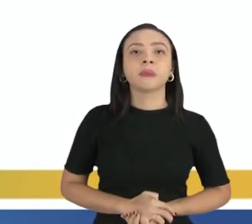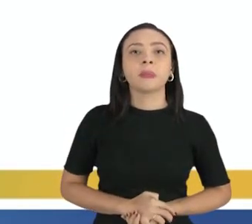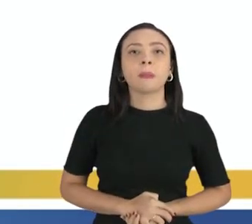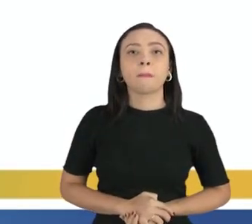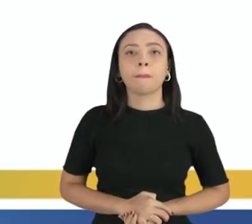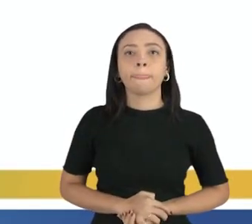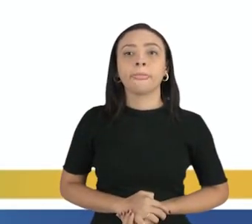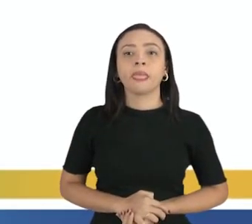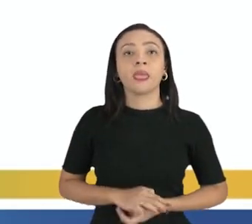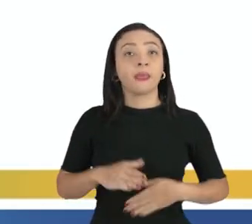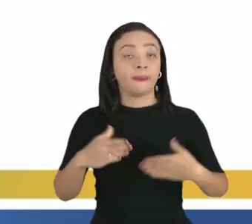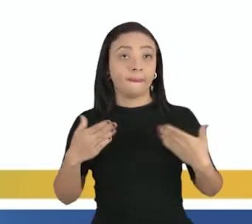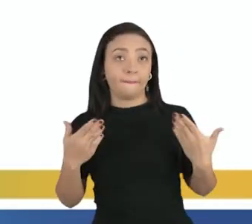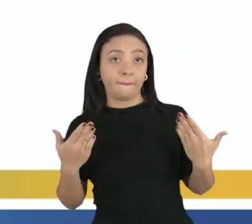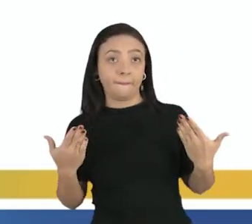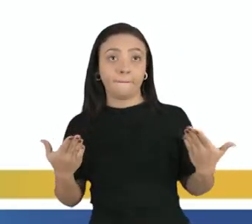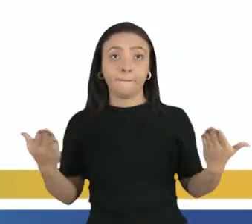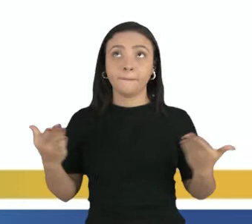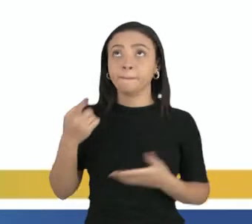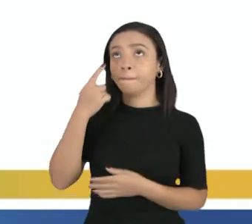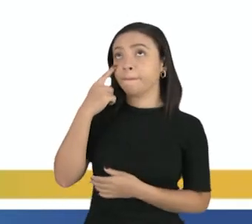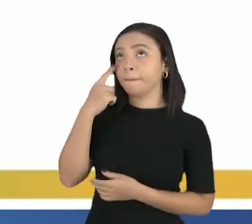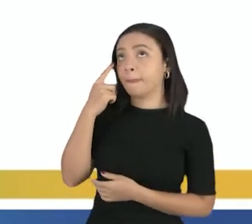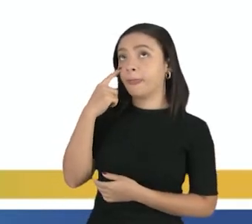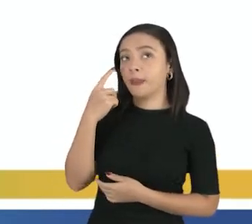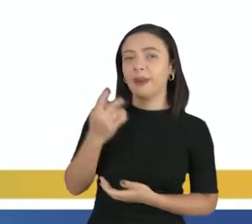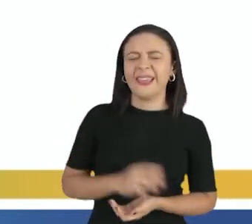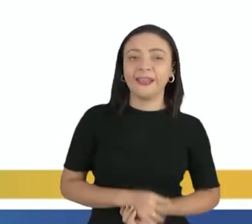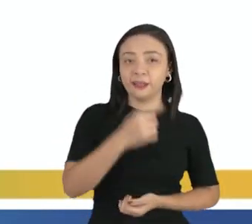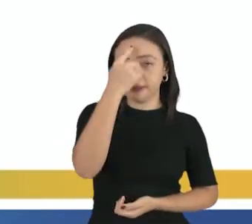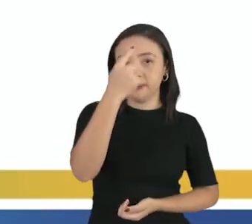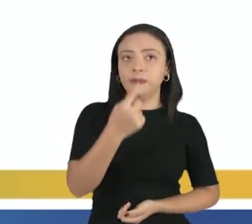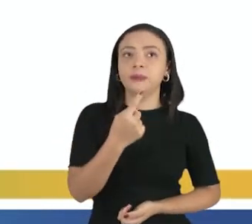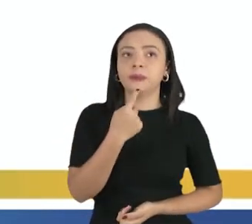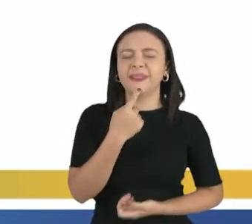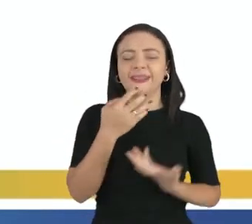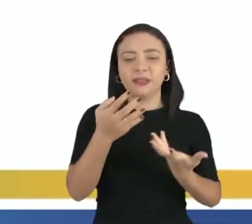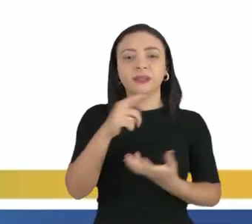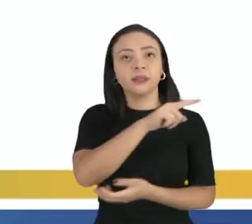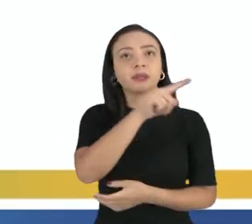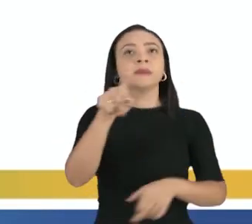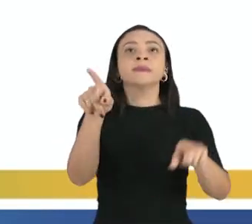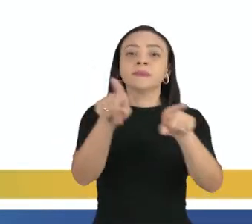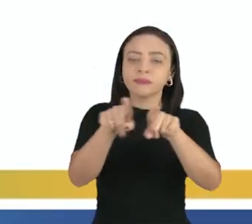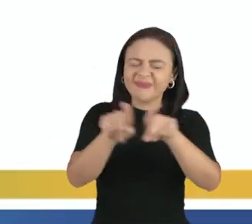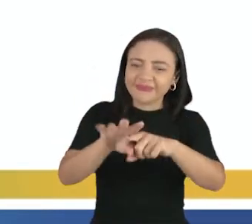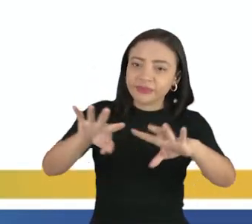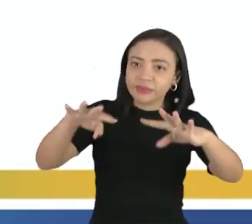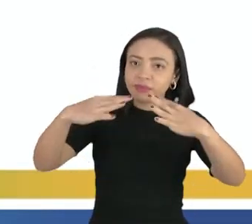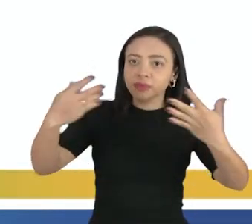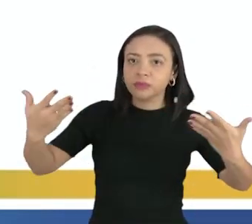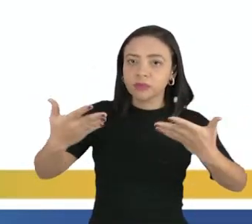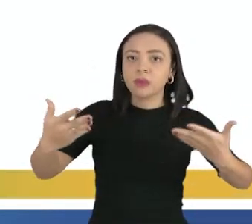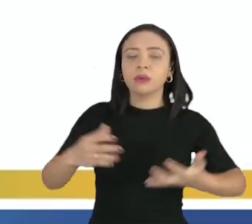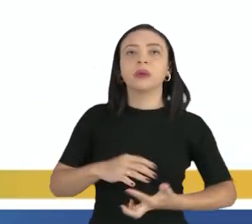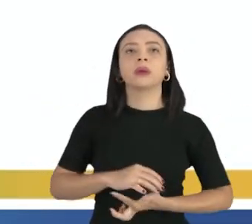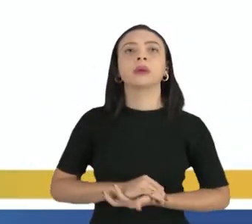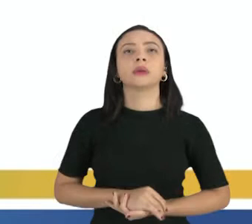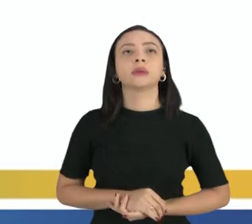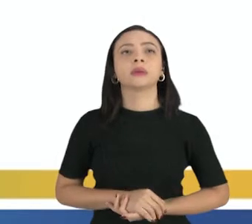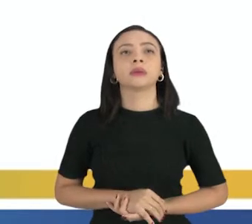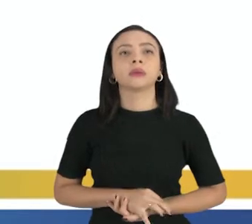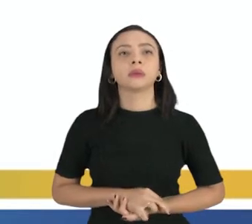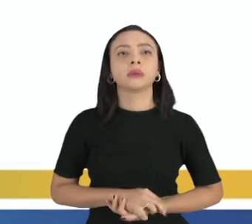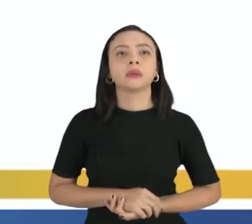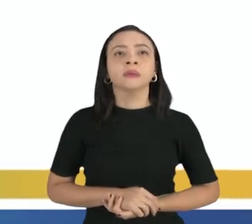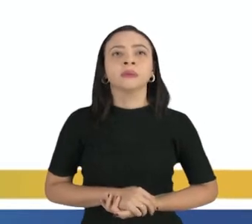certo? E agora eu vou mostrar para vocês algumas imagens, gostaria que vocês acompanhassem aqui na tela comigo,